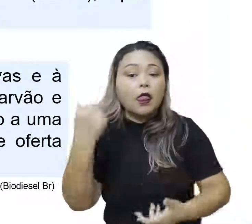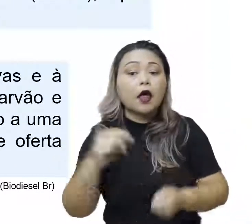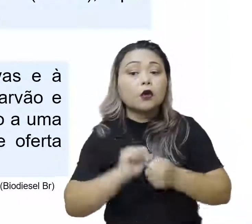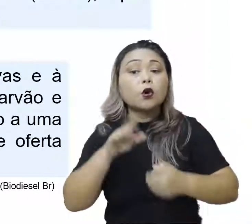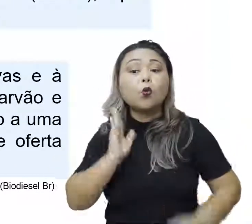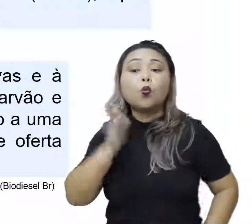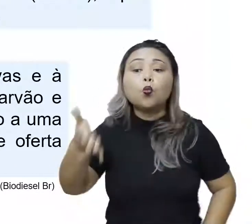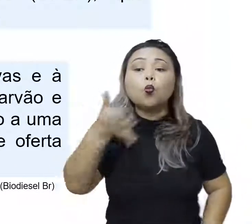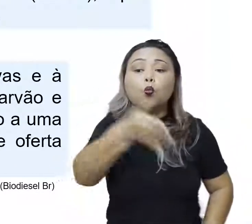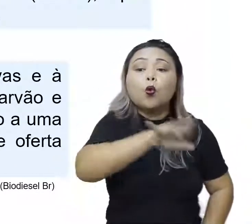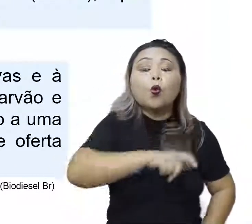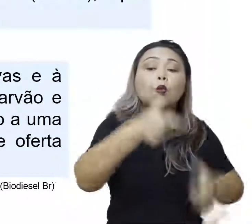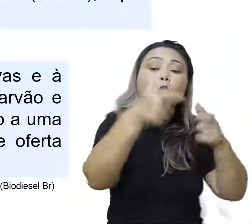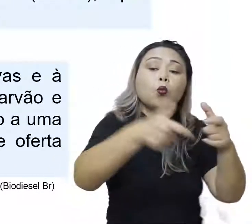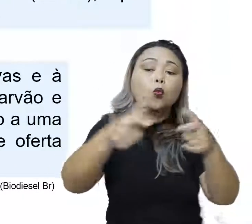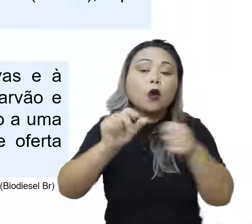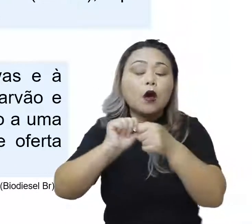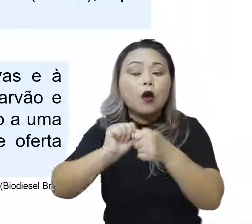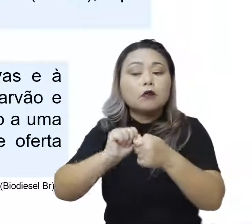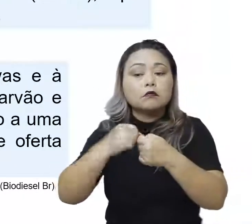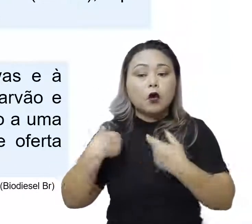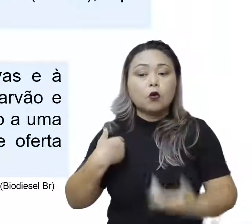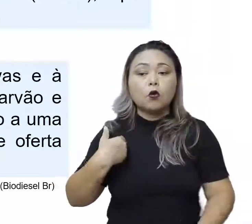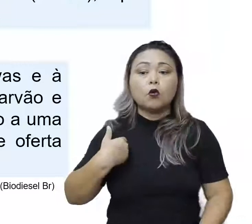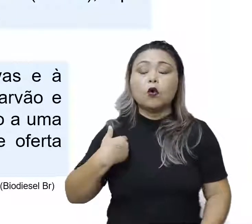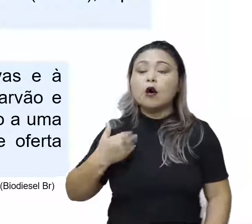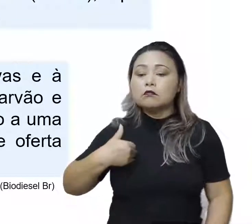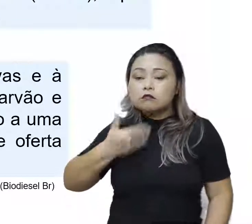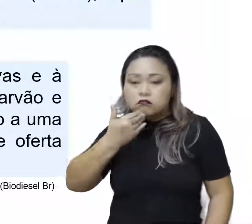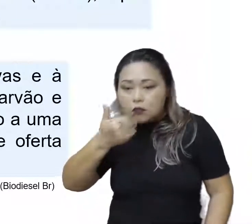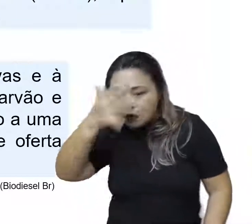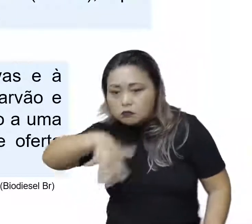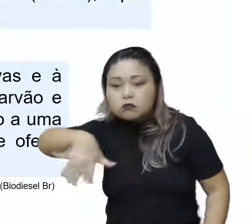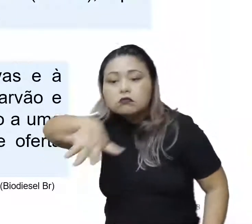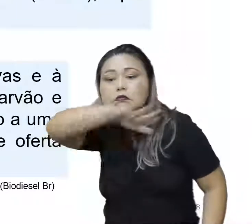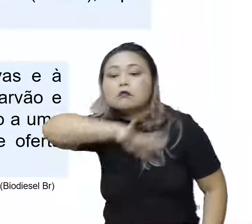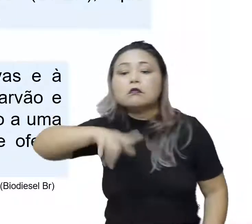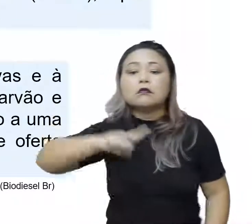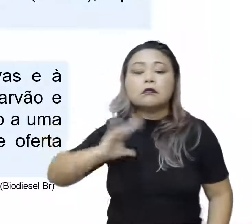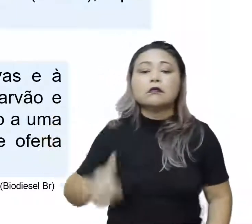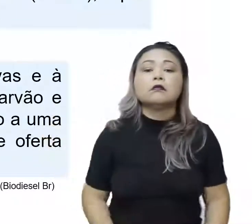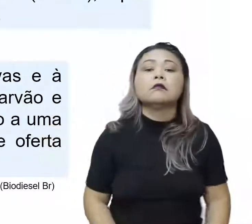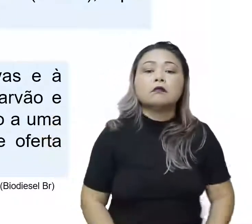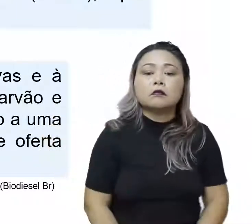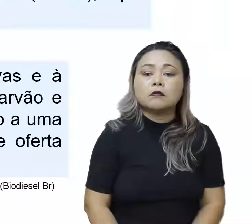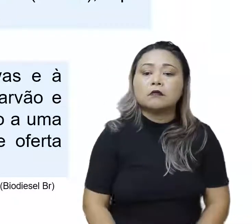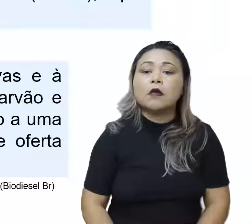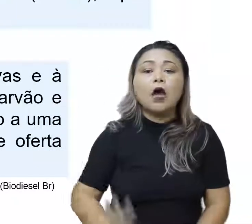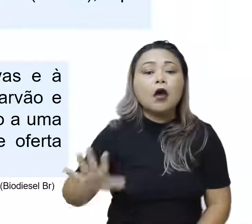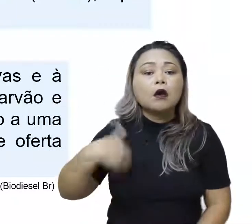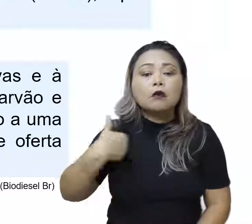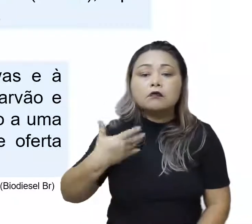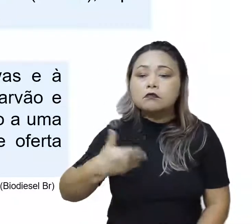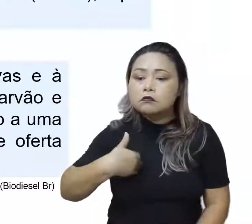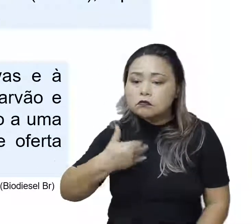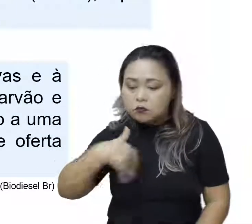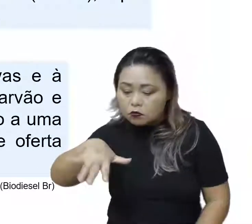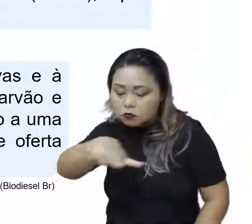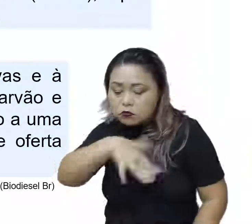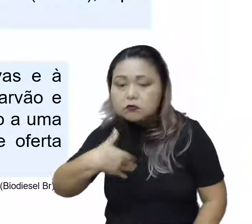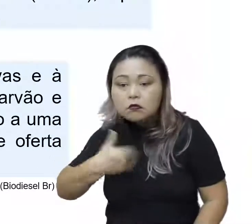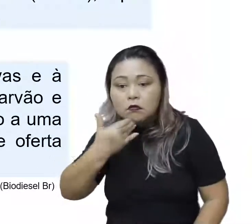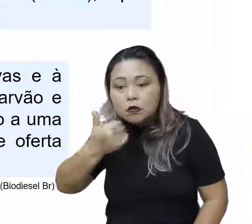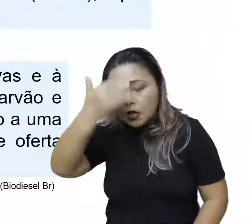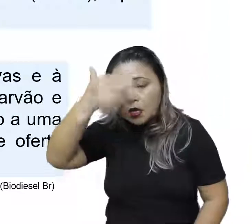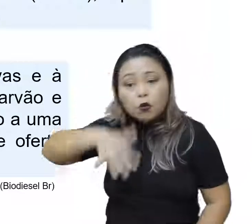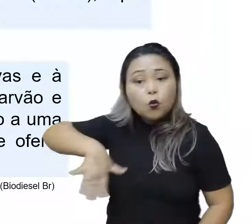aonde? Oriente Médio, certo? Oriente Médio. E esse Oriente Médio, vocês conhecem muito